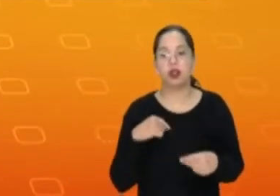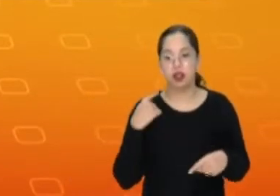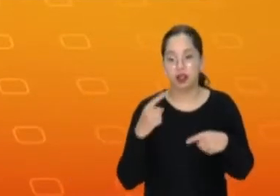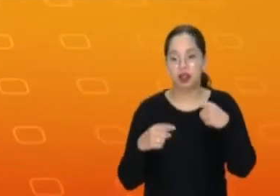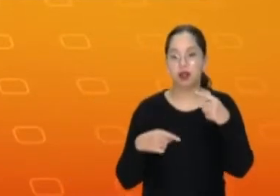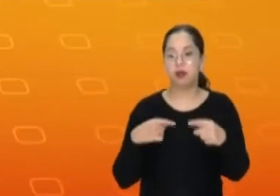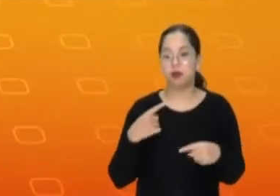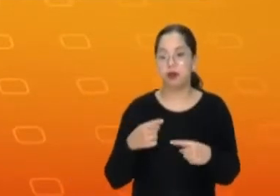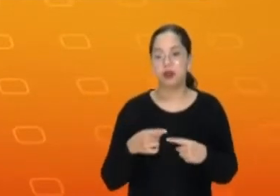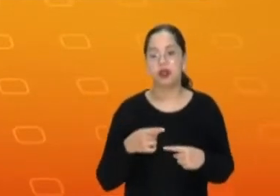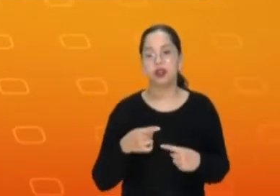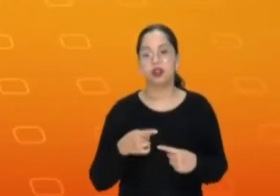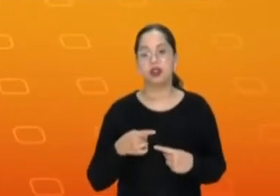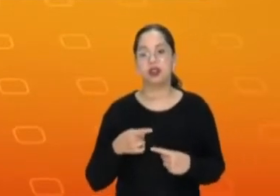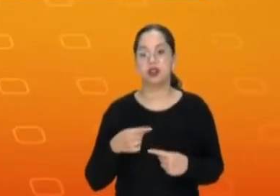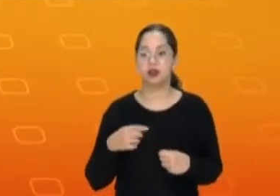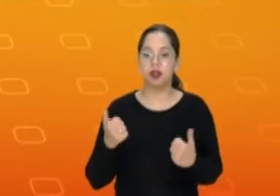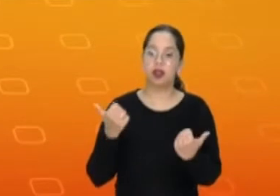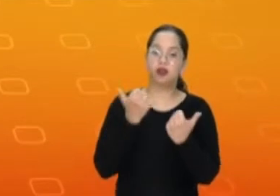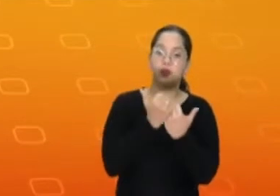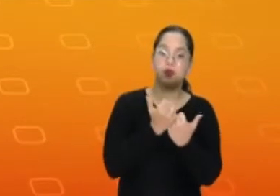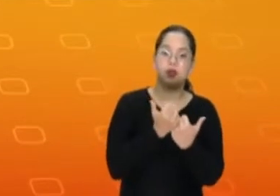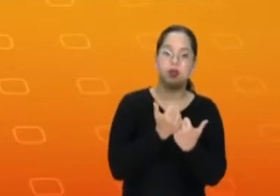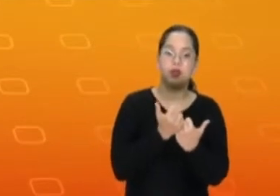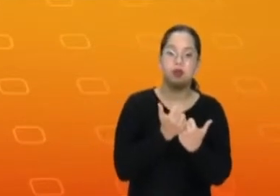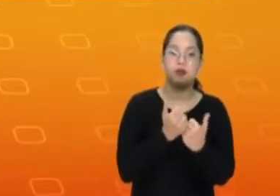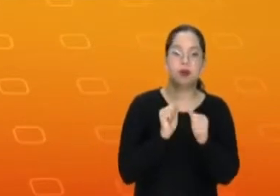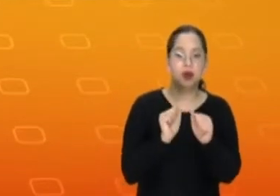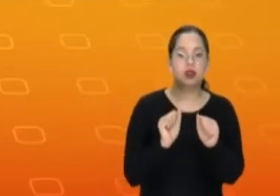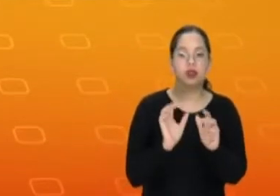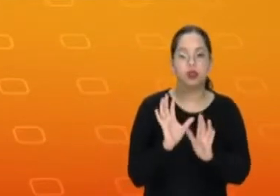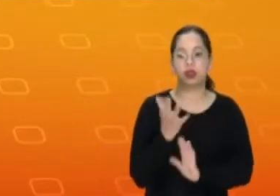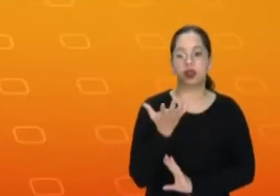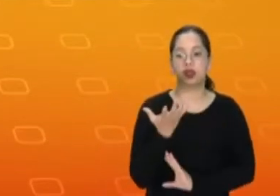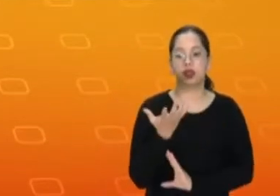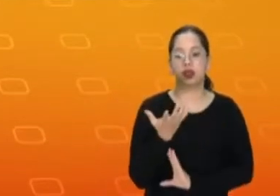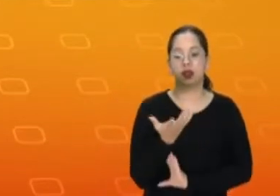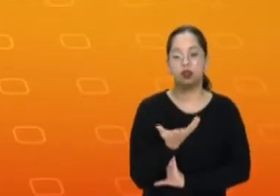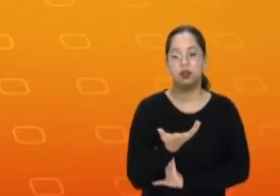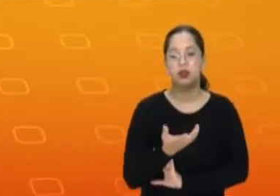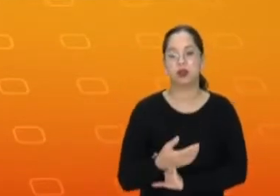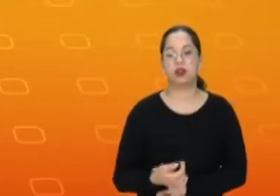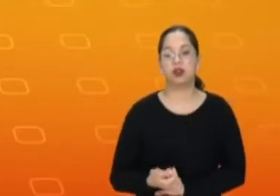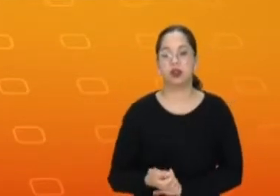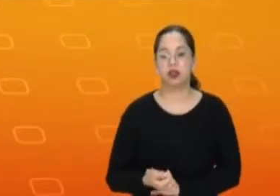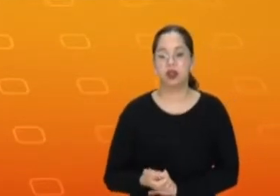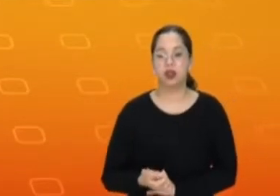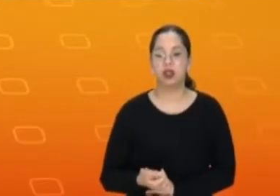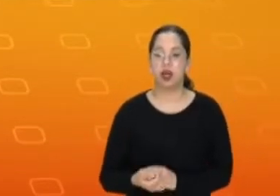trabalha na área de dados, de TI, absorver esse conhecimento na área de áudio e vídeo é muito mais simples, mais